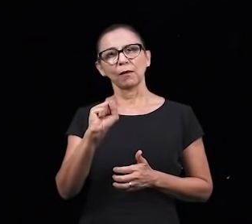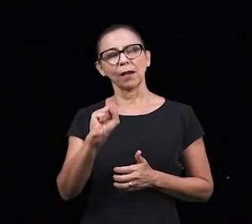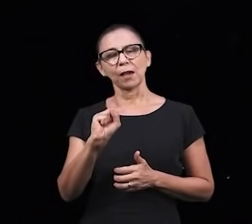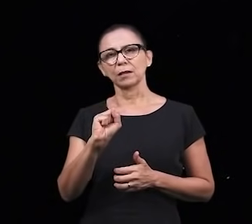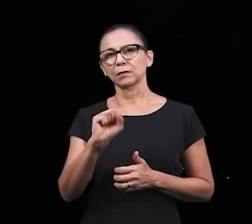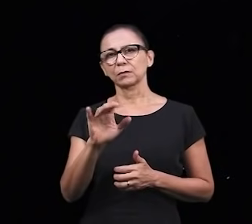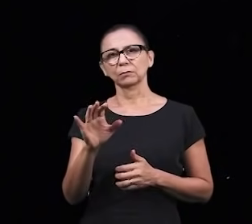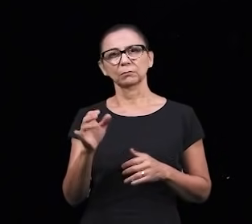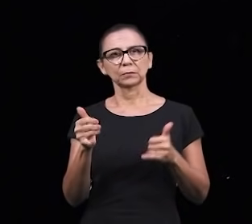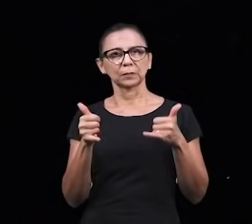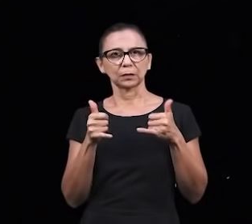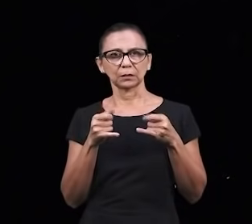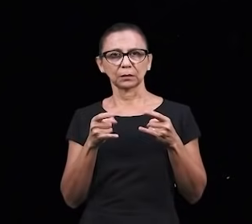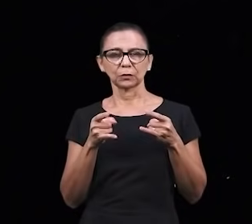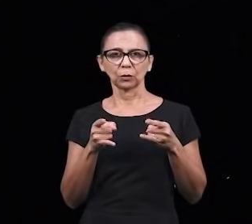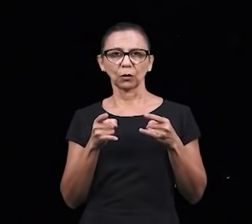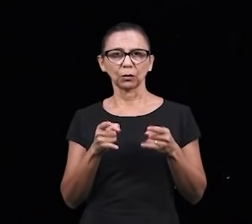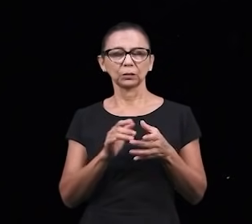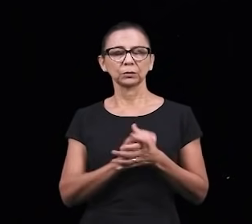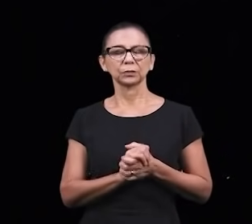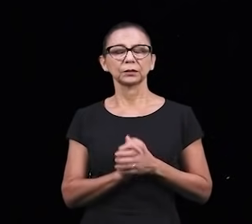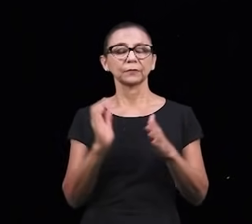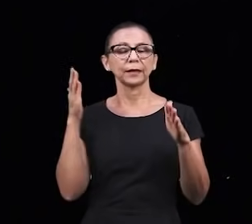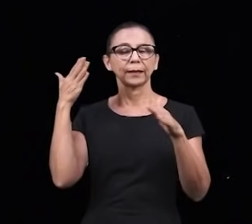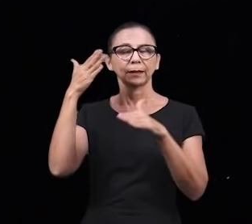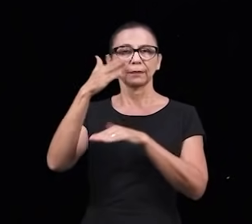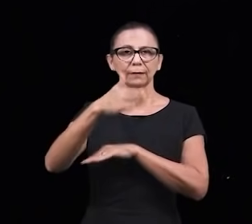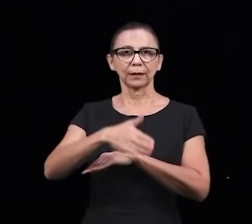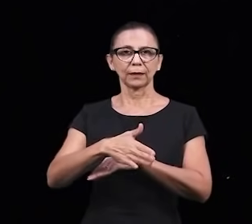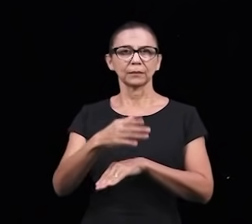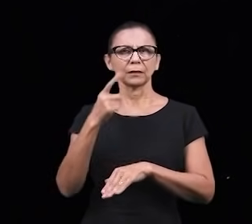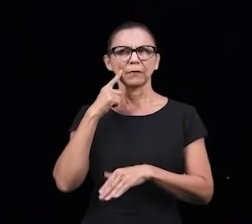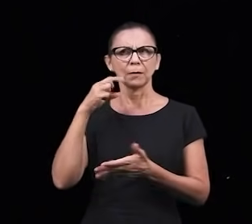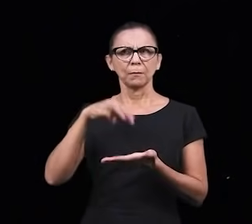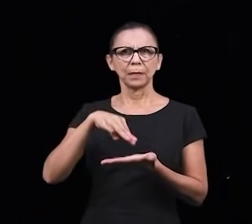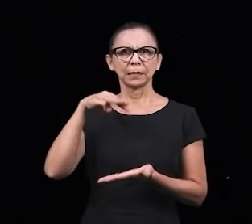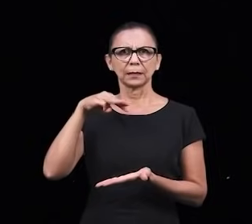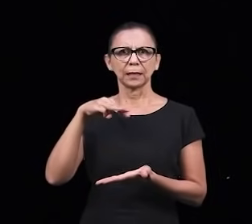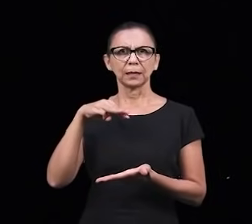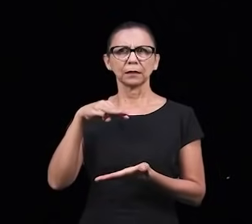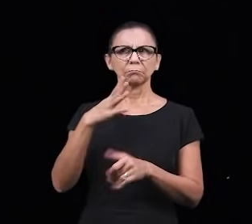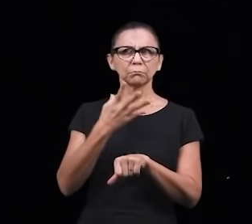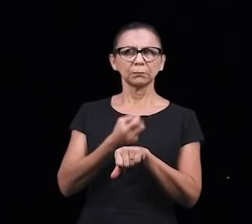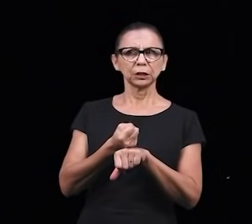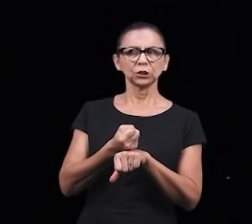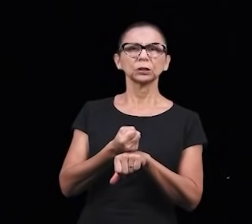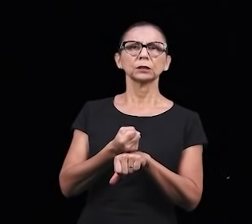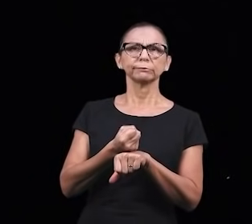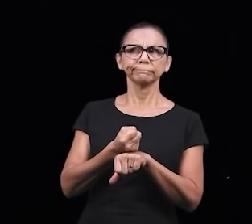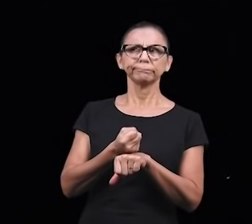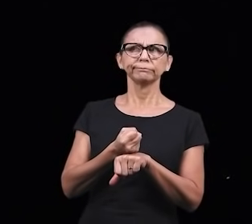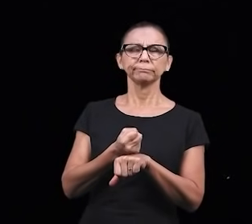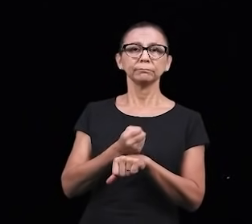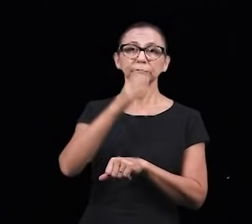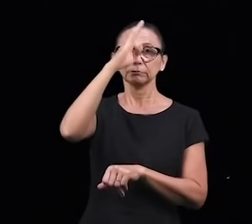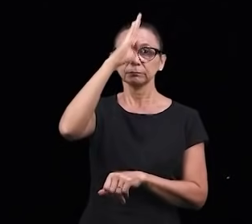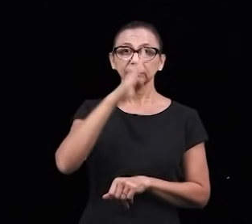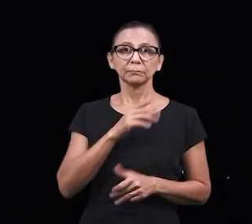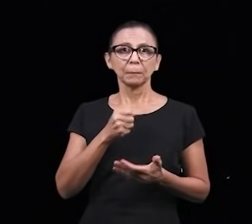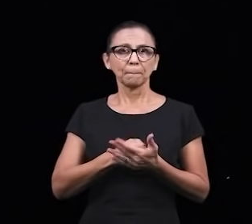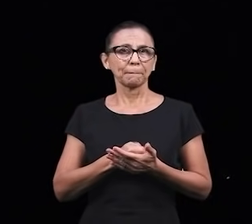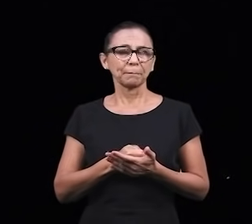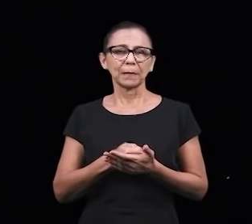importa. Você vai entrar e você vai poder baixar o aplicativo da Igreja Cristã Maranata. É gratuito, você não vai pagar nada por esse aplicativo, não